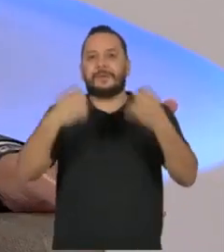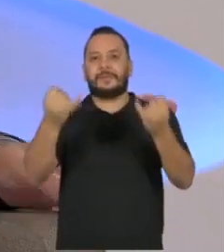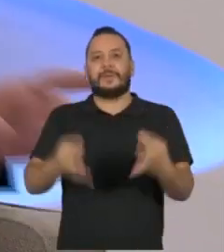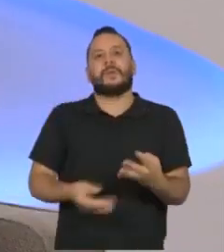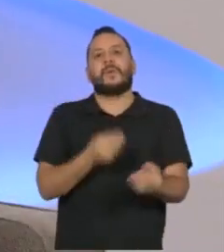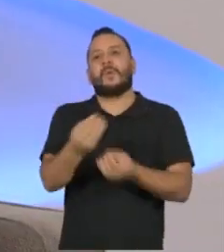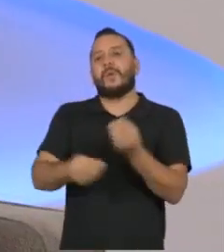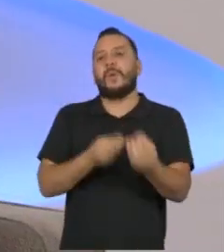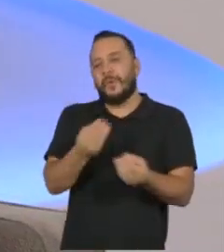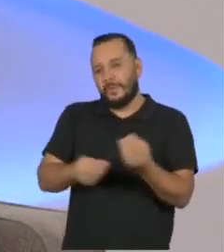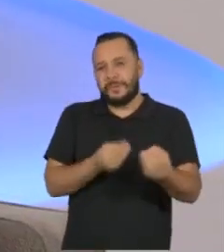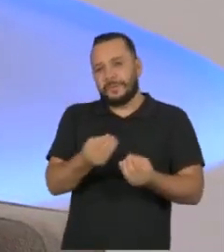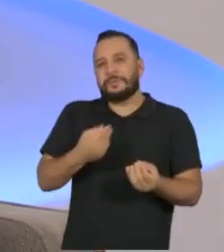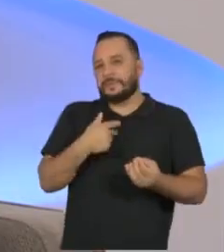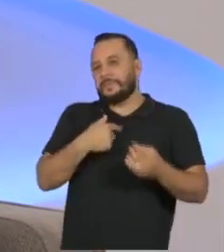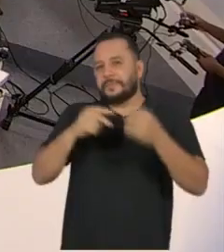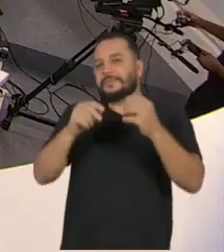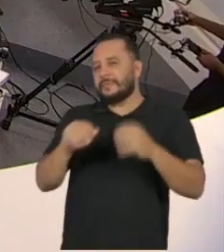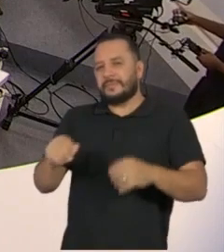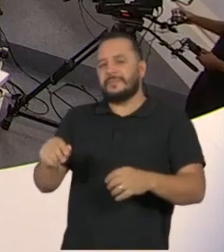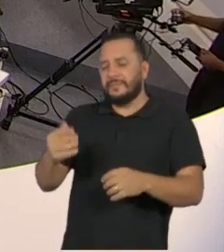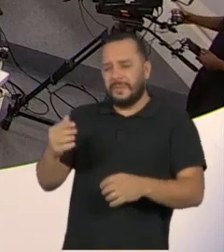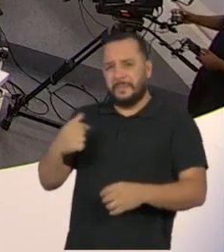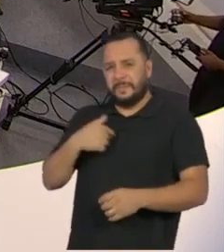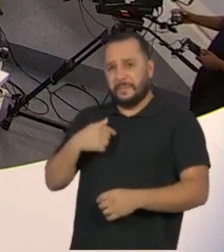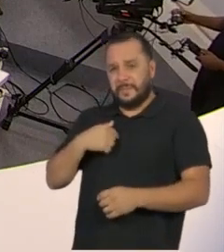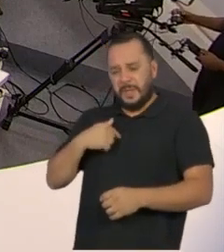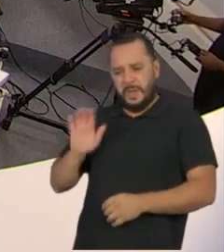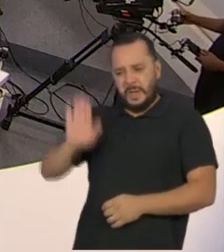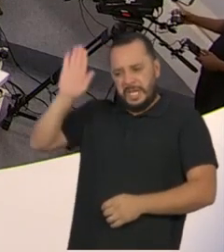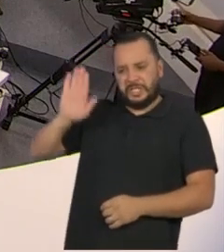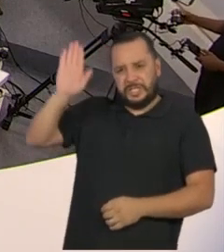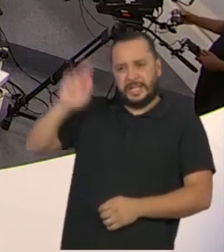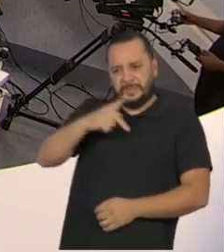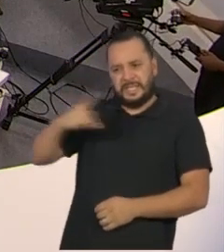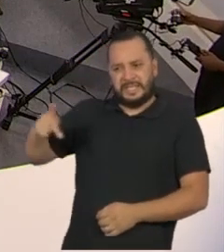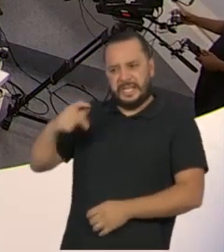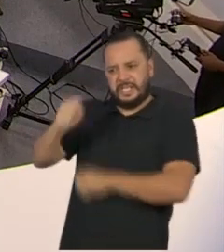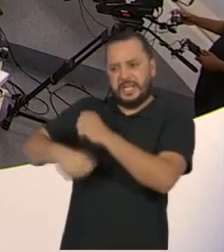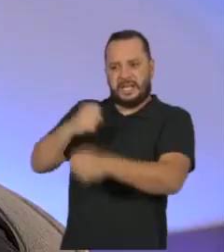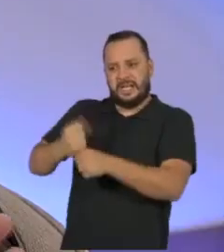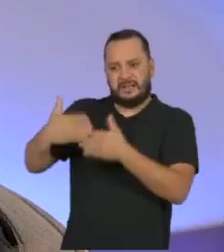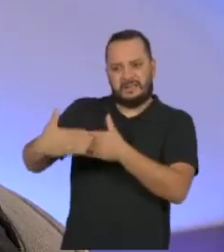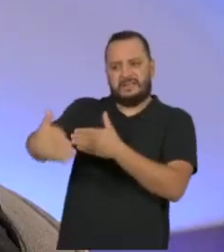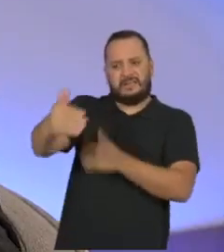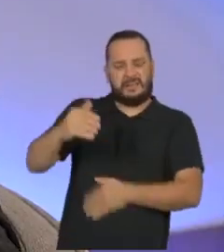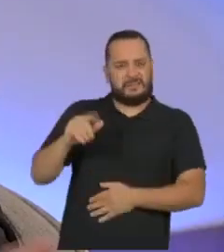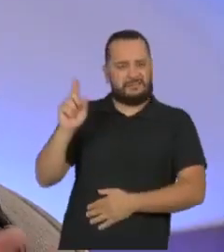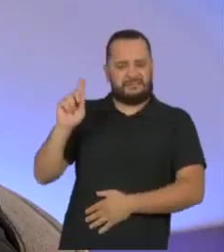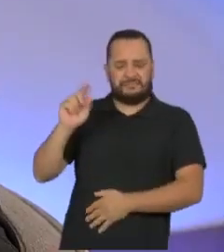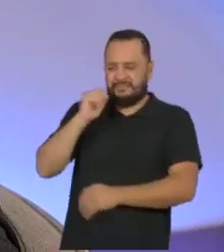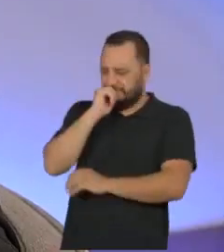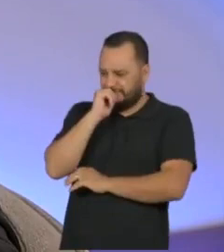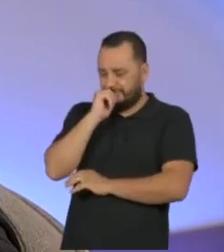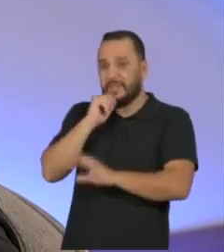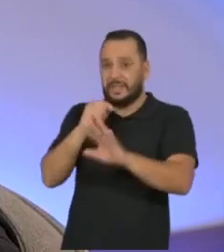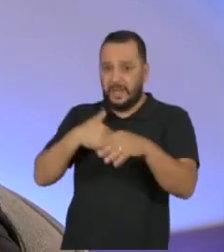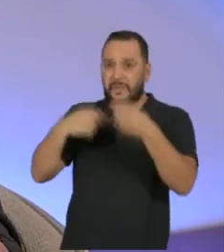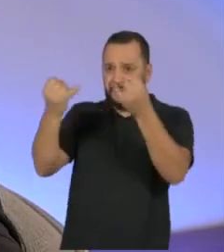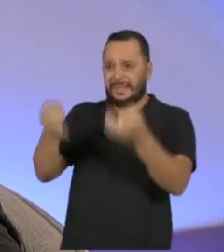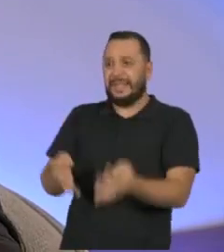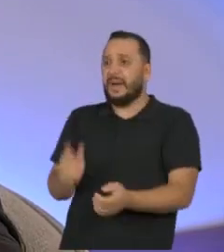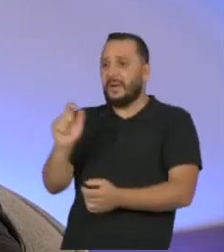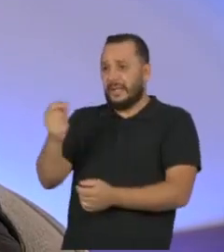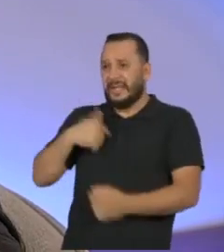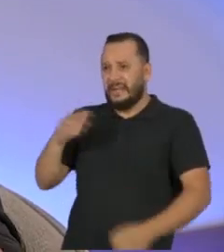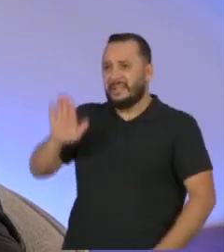as especulações em torno do seu nome como candidato à presidência da República. O que eu posso dizer é o seguinte, eu não